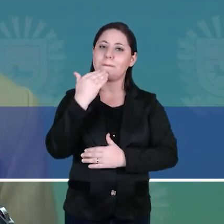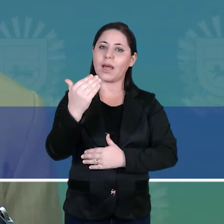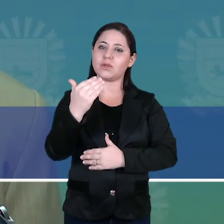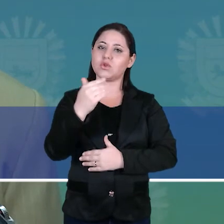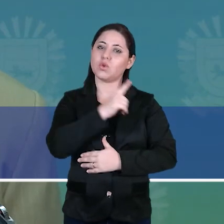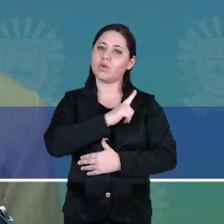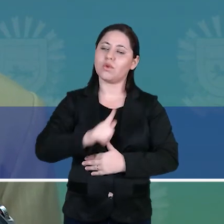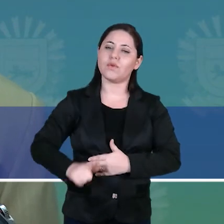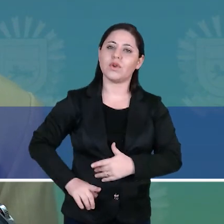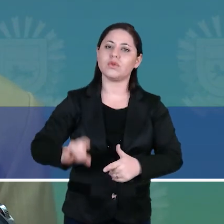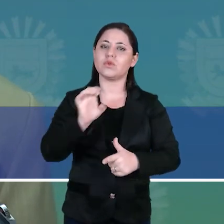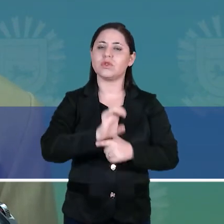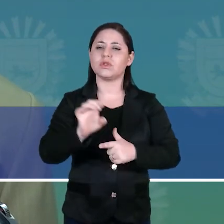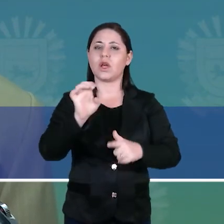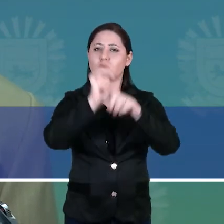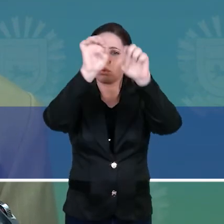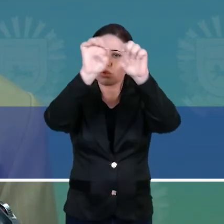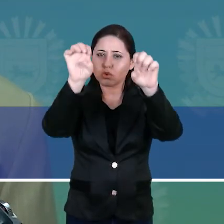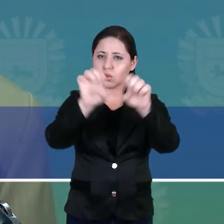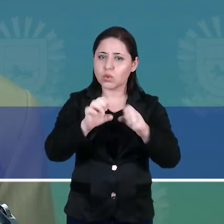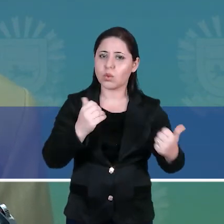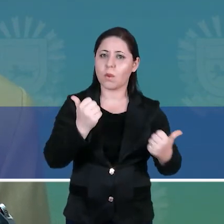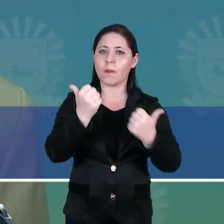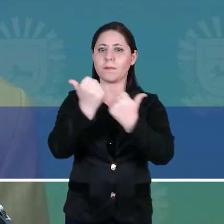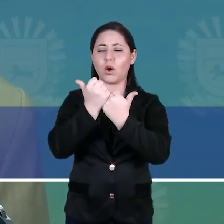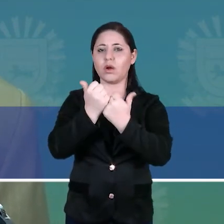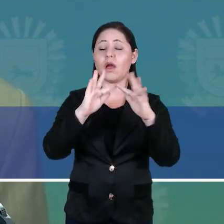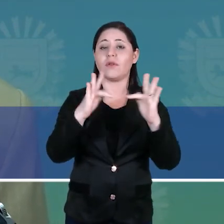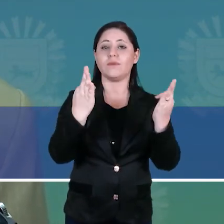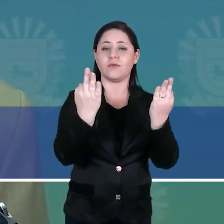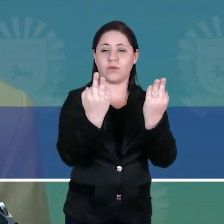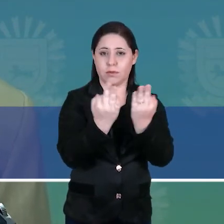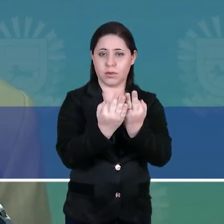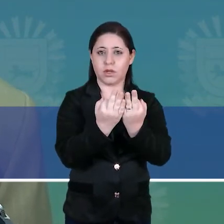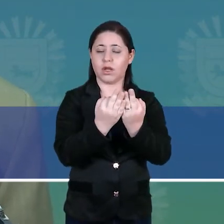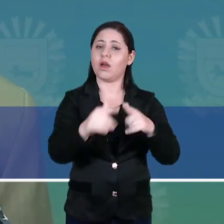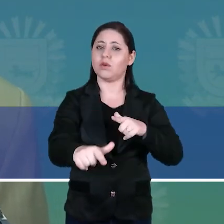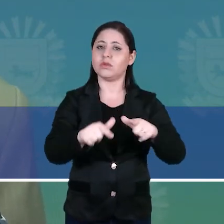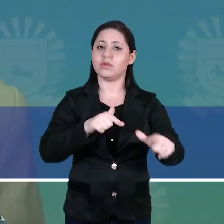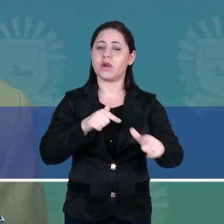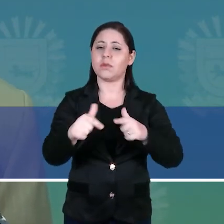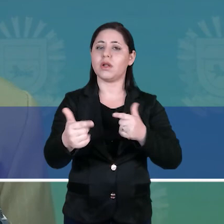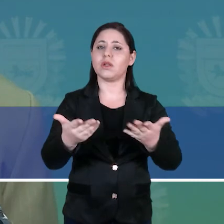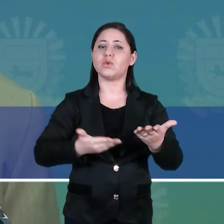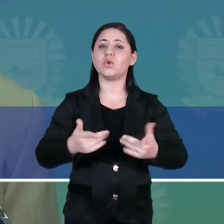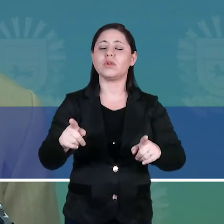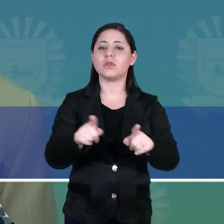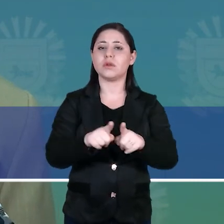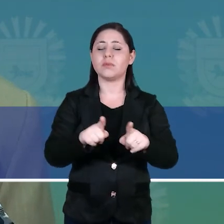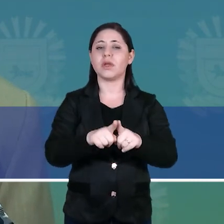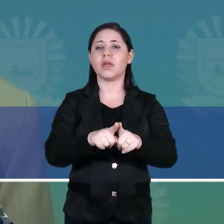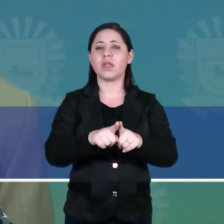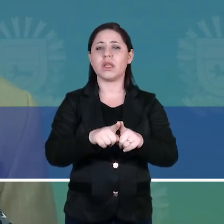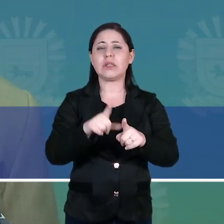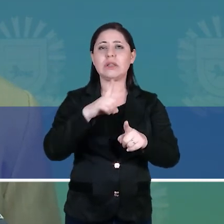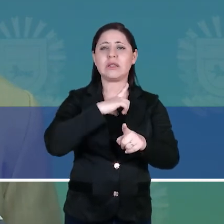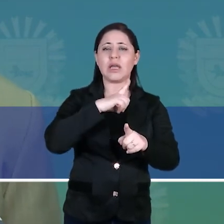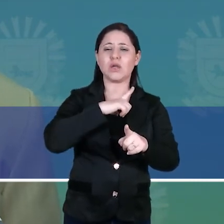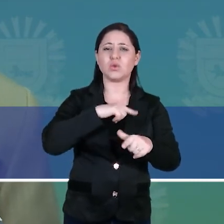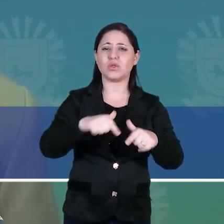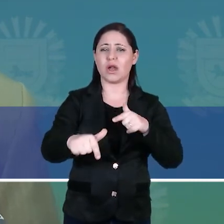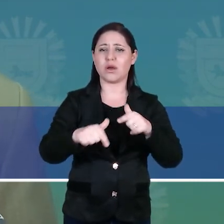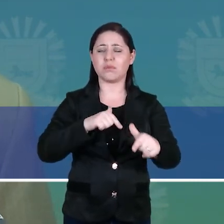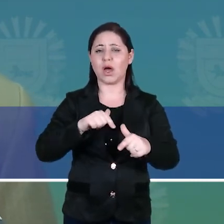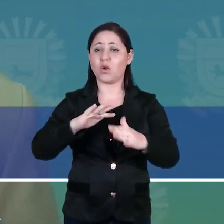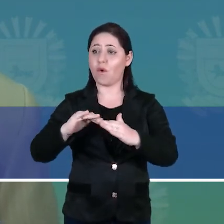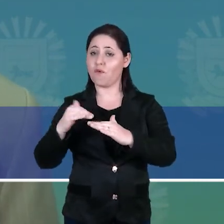ao governo do estado, né, uma estrutura, um apoio, tá, a essas famílias e ao trabalhador que, porventura, através